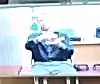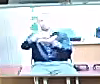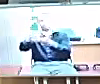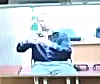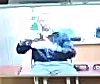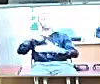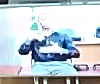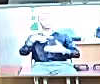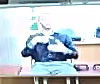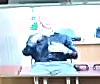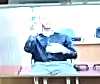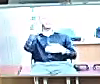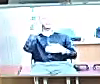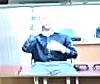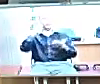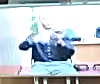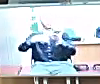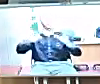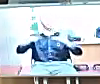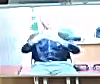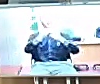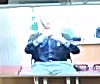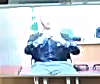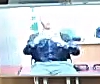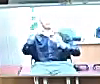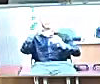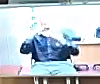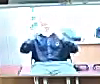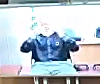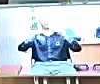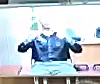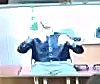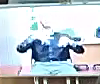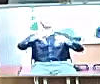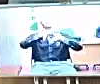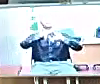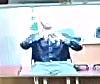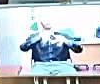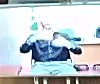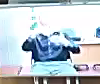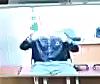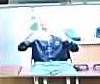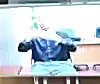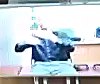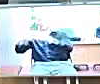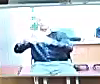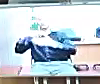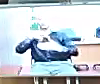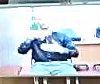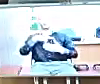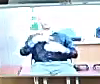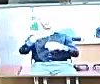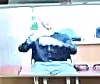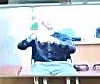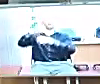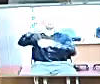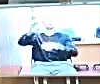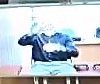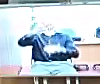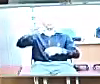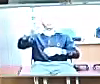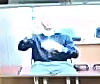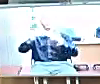para tentar fazer um acordo para viabilizar mesmo essa compensação disse prejuízo todo foi dado desde 1996